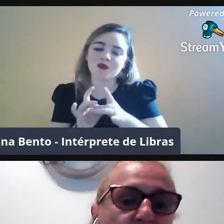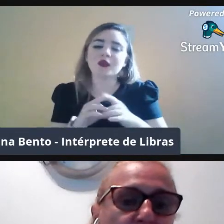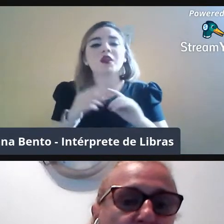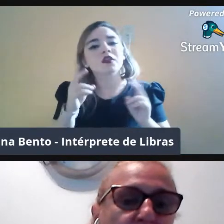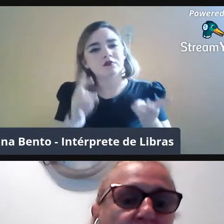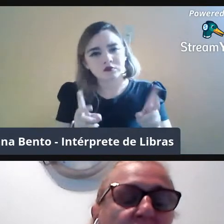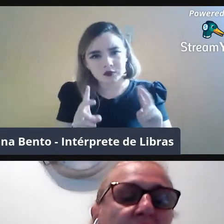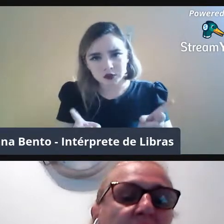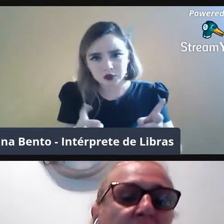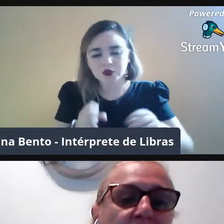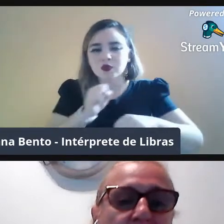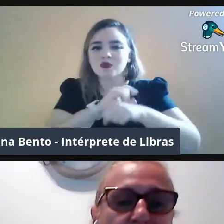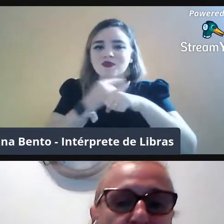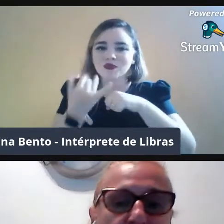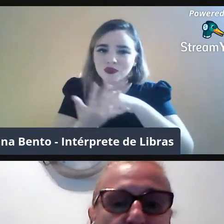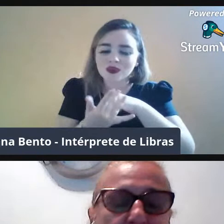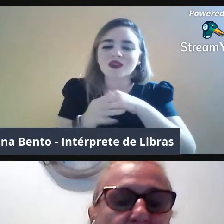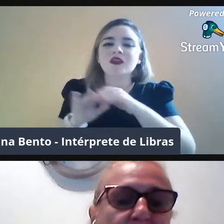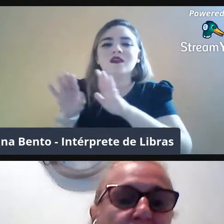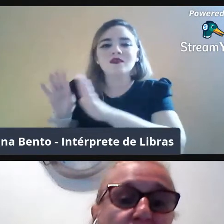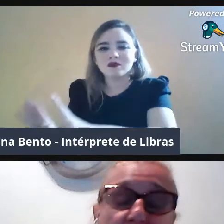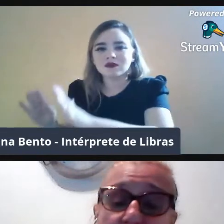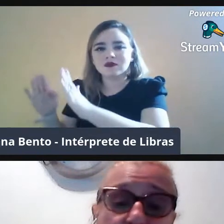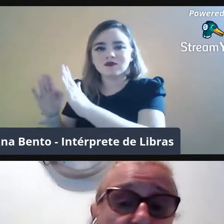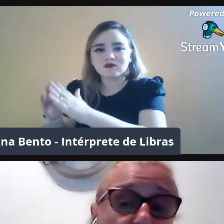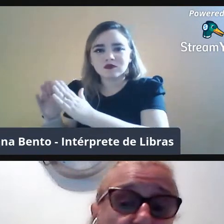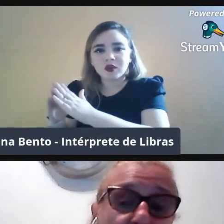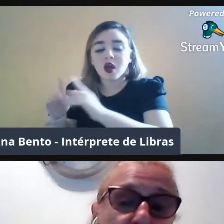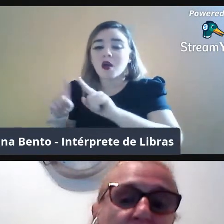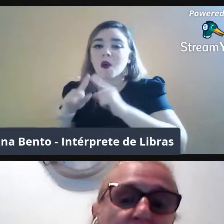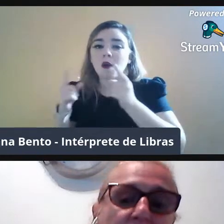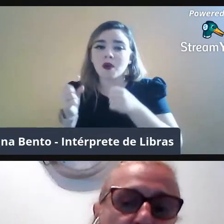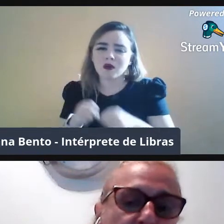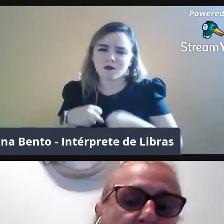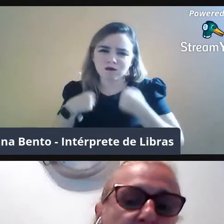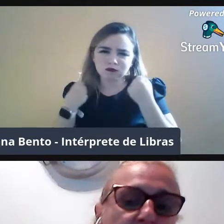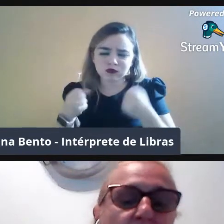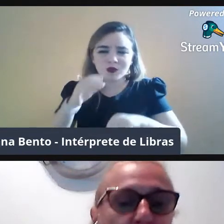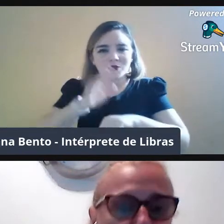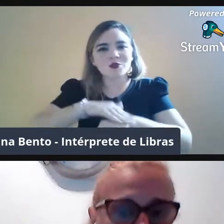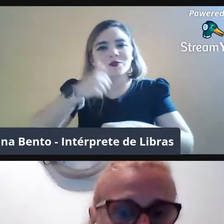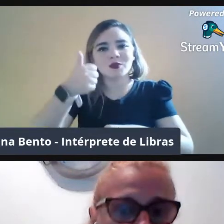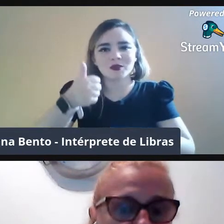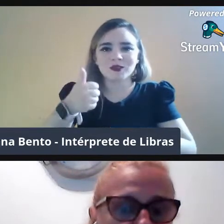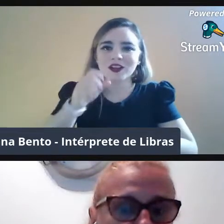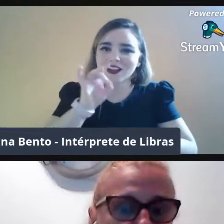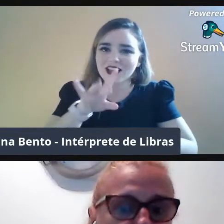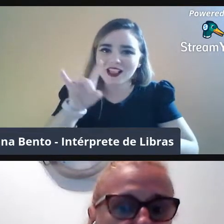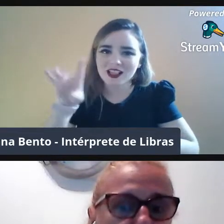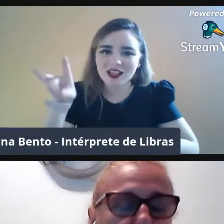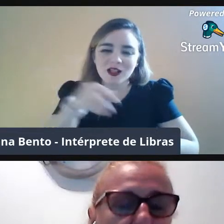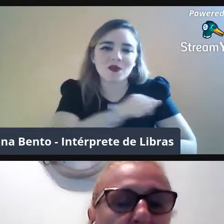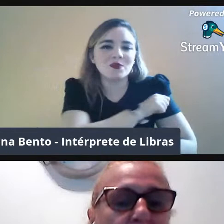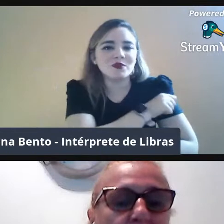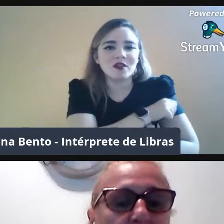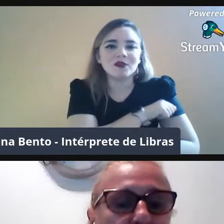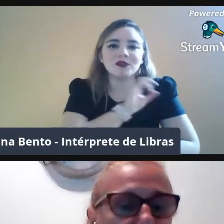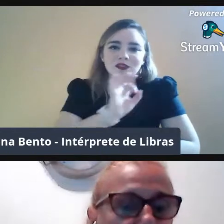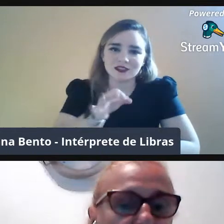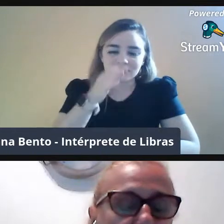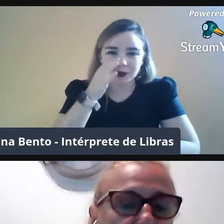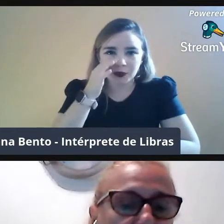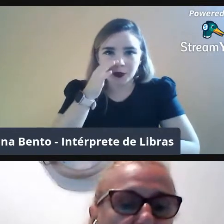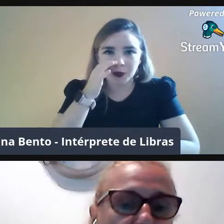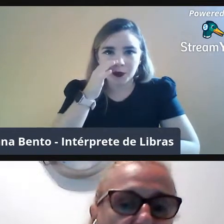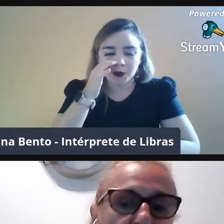continuamos isolados, mas cada vez mais nos tentando nos melhorar para dar o melhor para os nossos alunos, tá? Eu